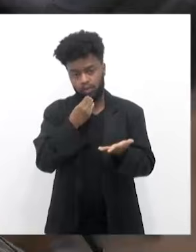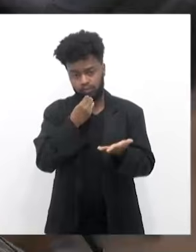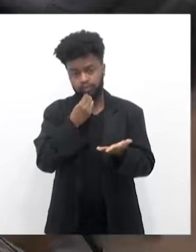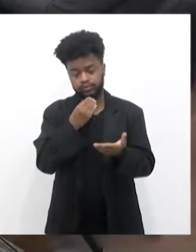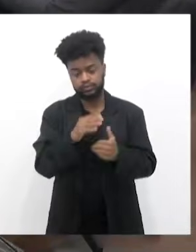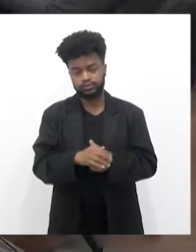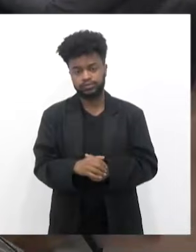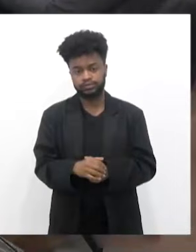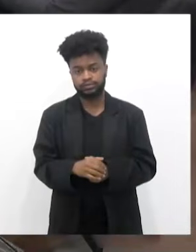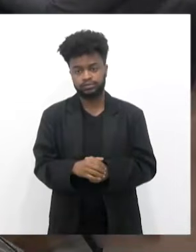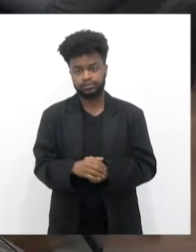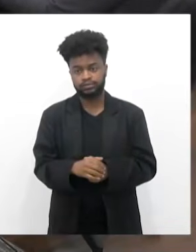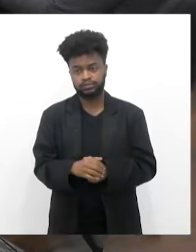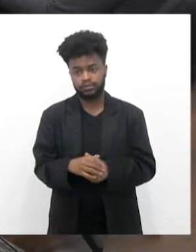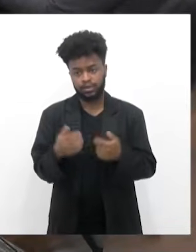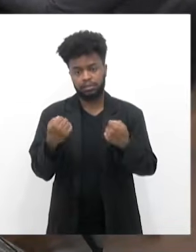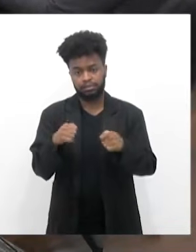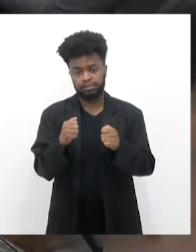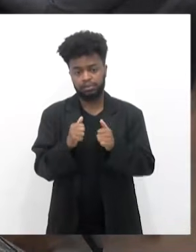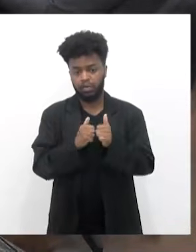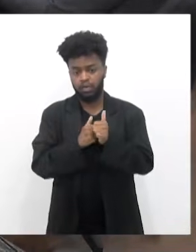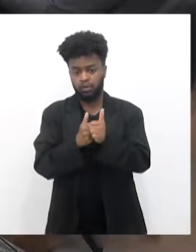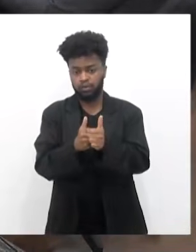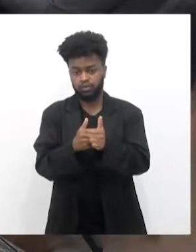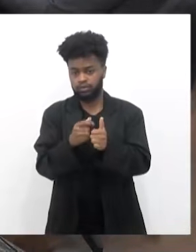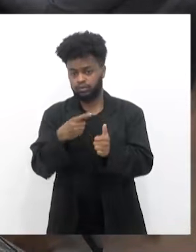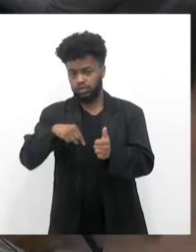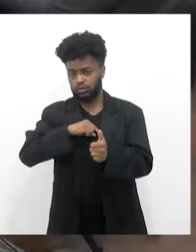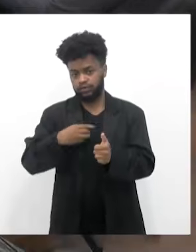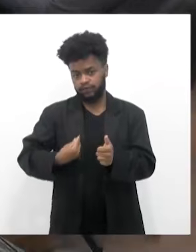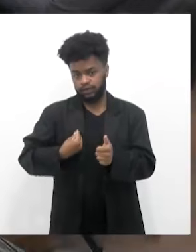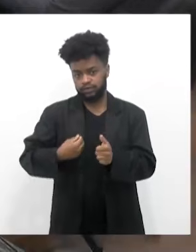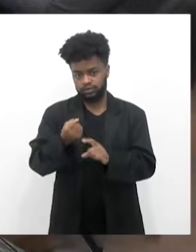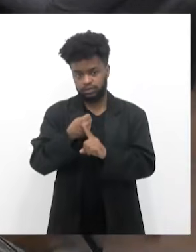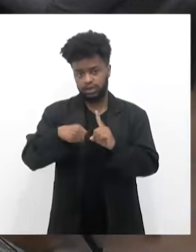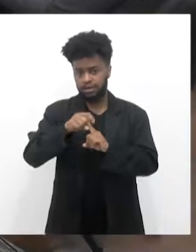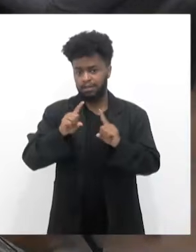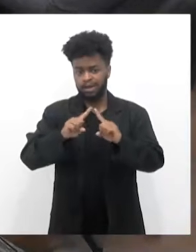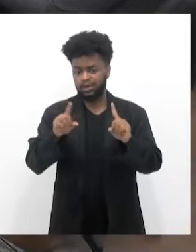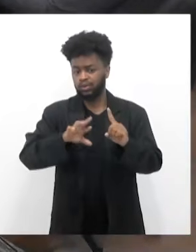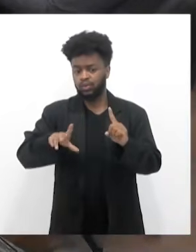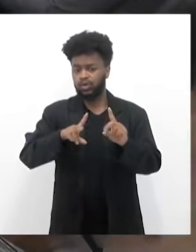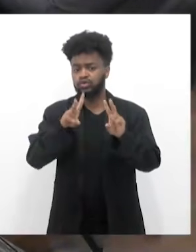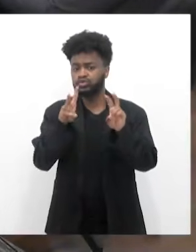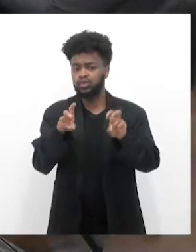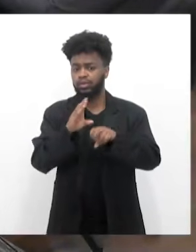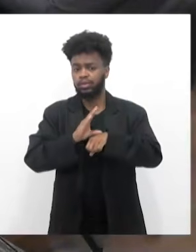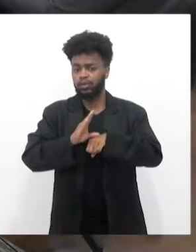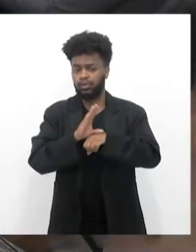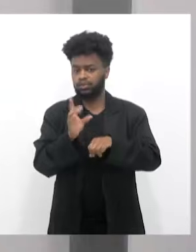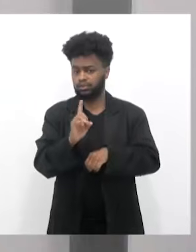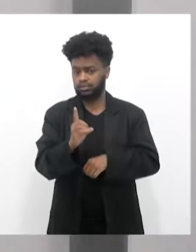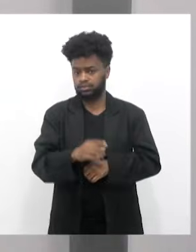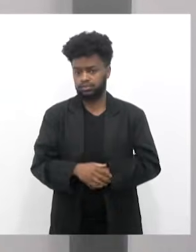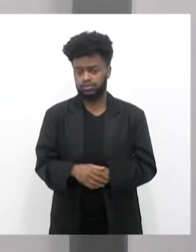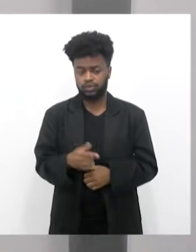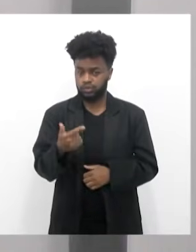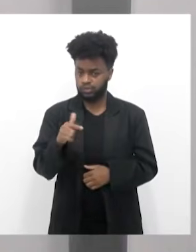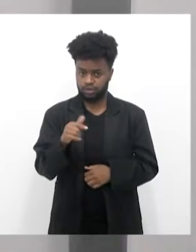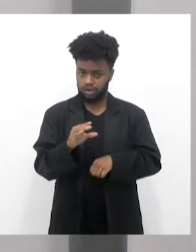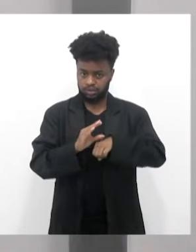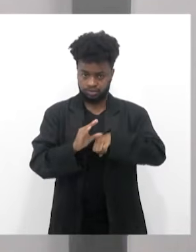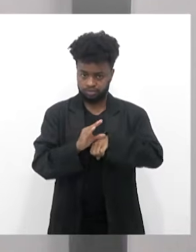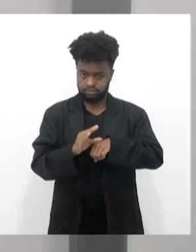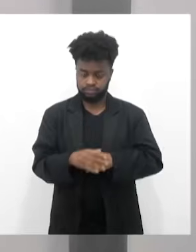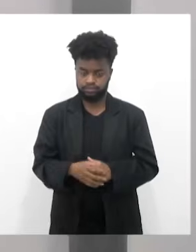um princípio que tem que nortear a vida em sociedade, mas não é um princípio constitucional. Não existe o princípio da cautela. Esse é o primeiro ponto.